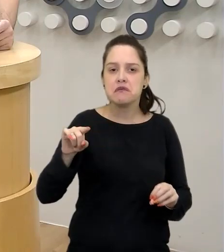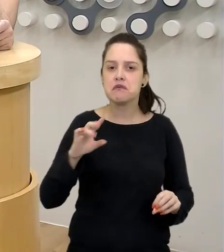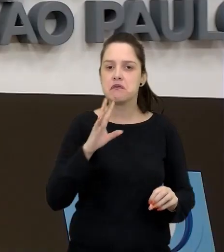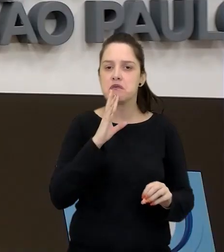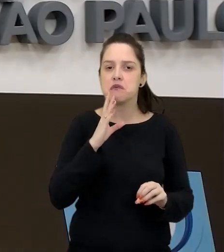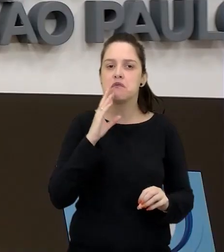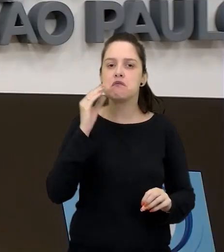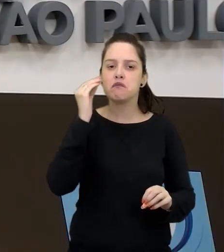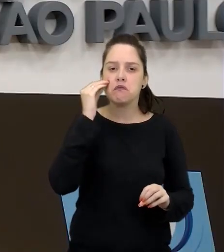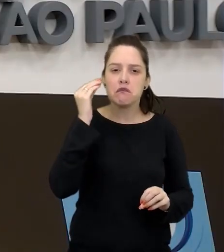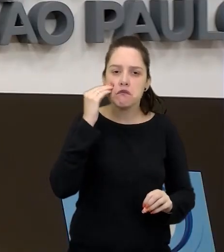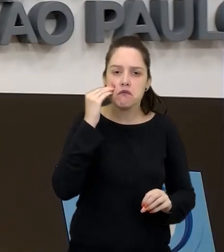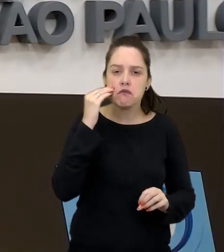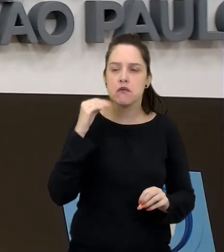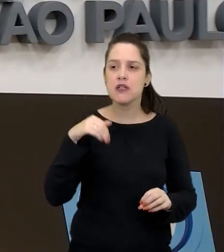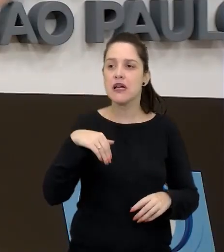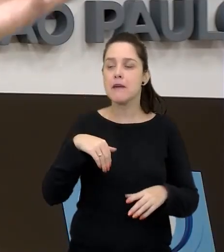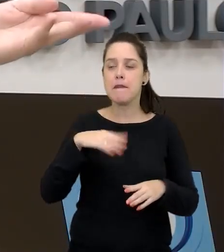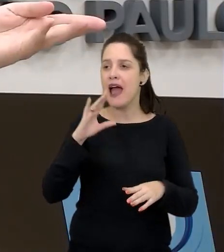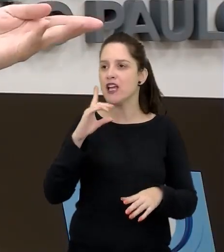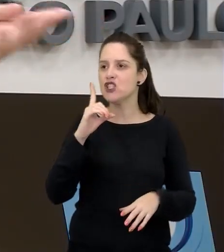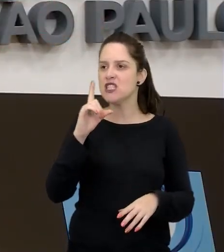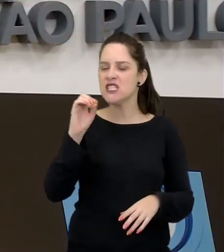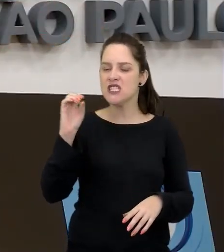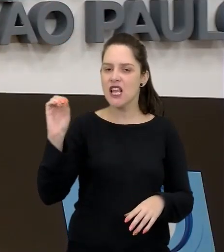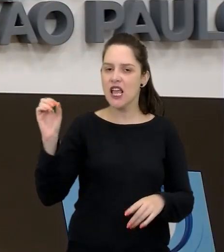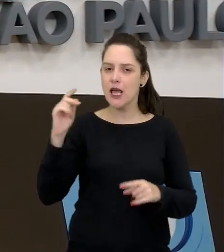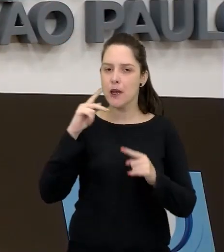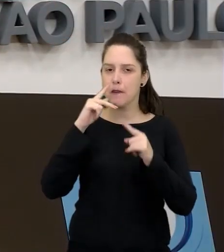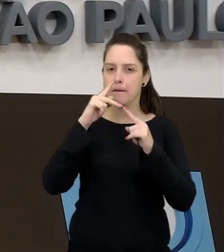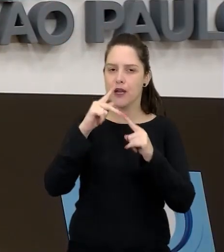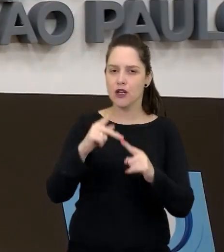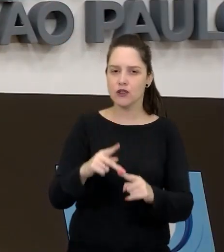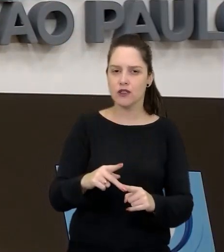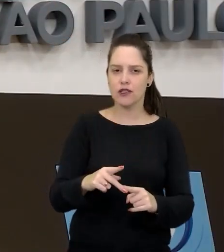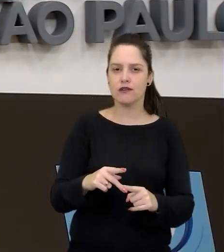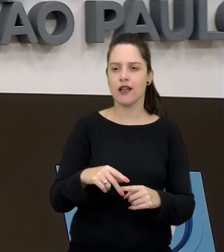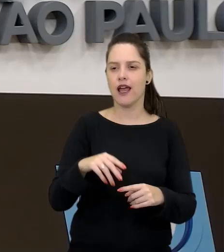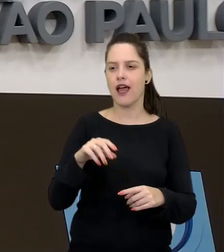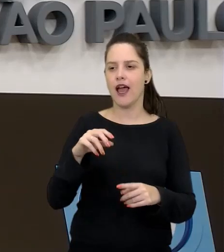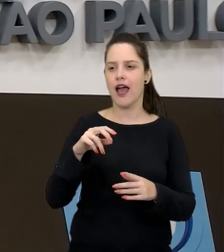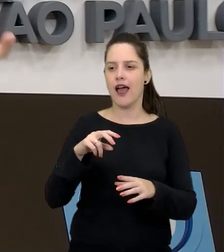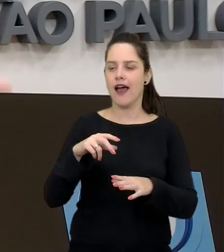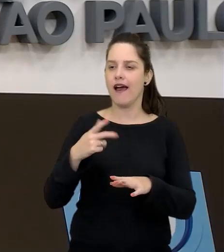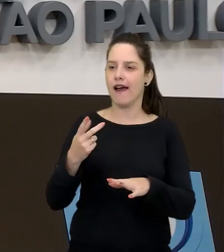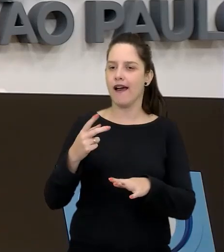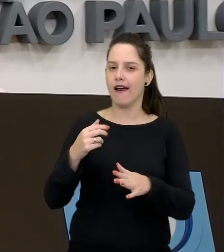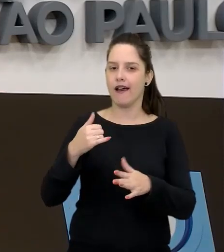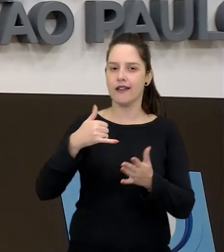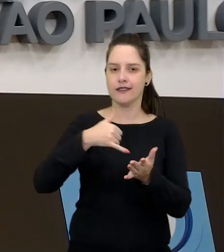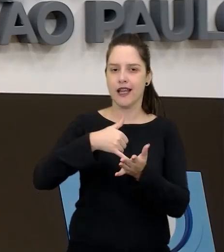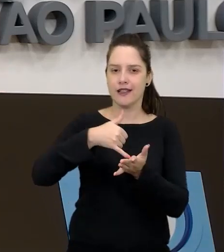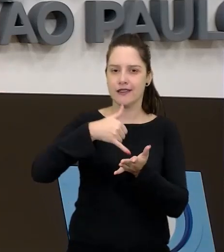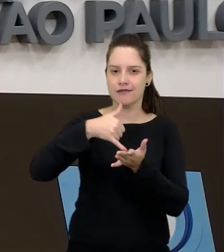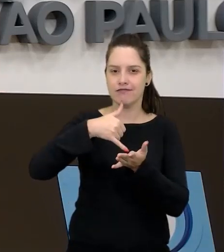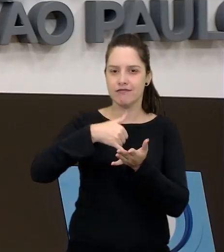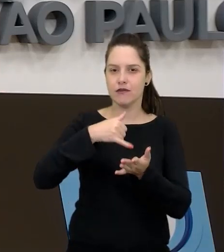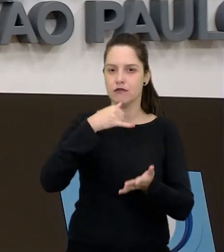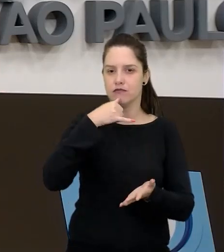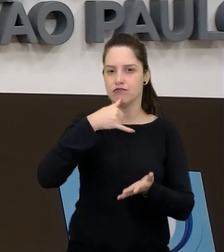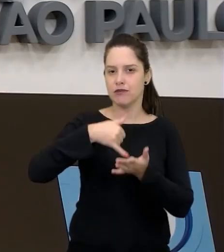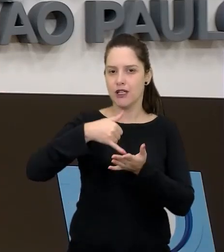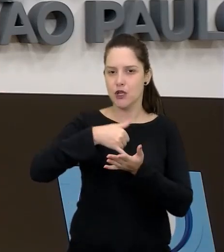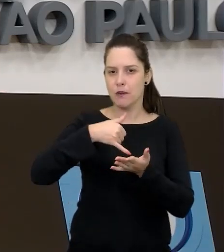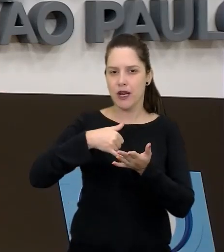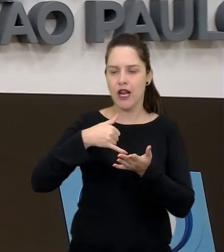pensar em um sem número de personagens. A gente aprende sobre Saci Pererê, Iara, Caipora, mas